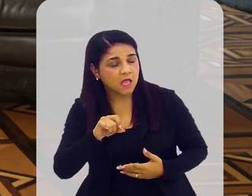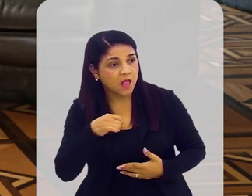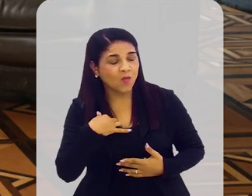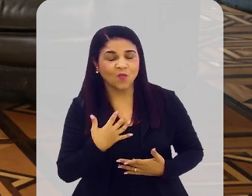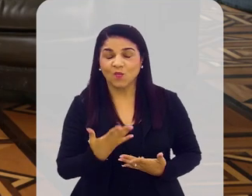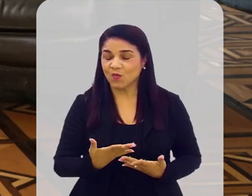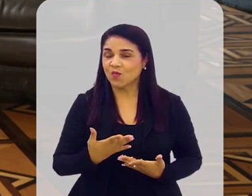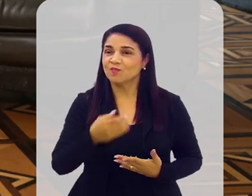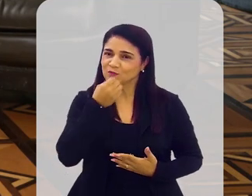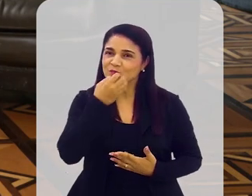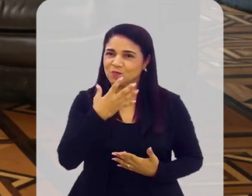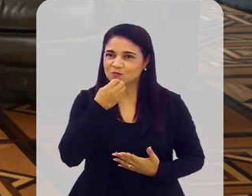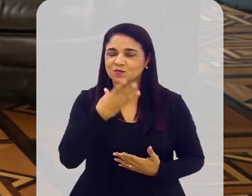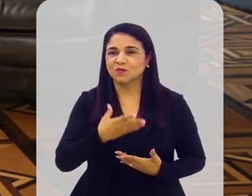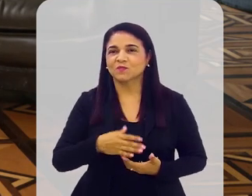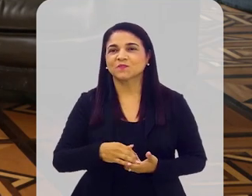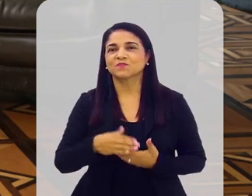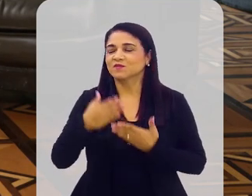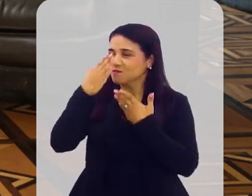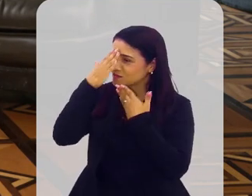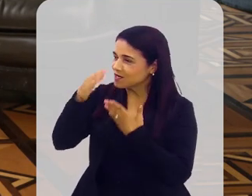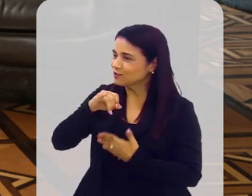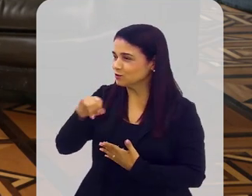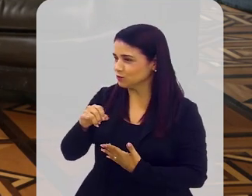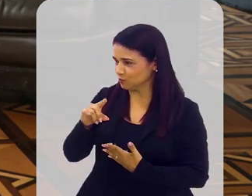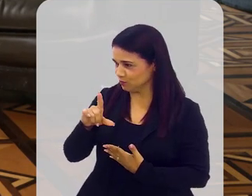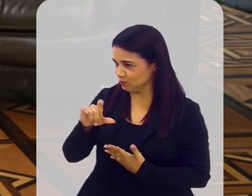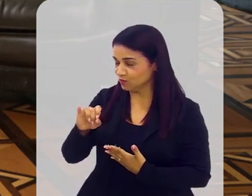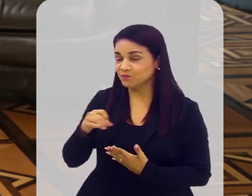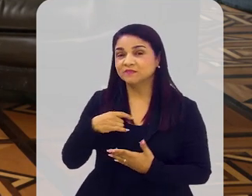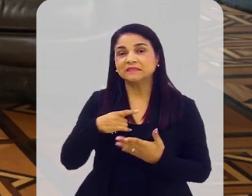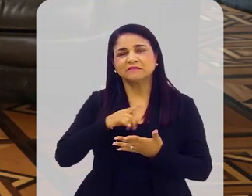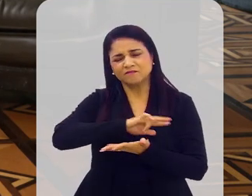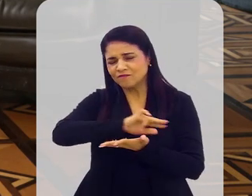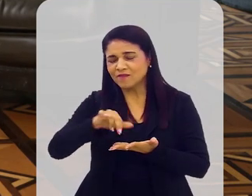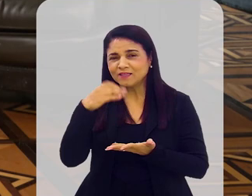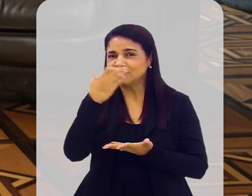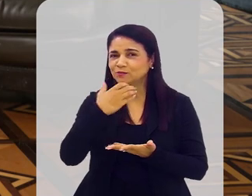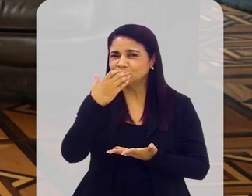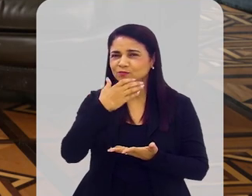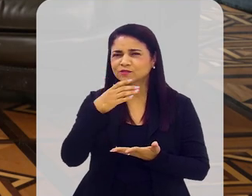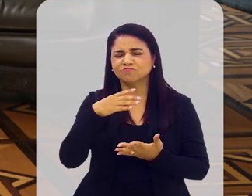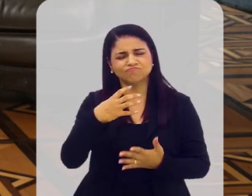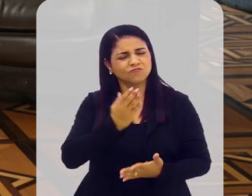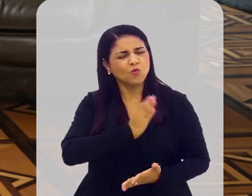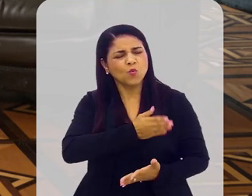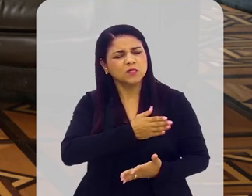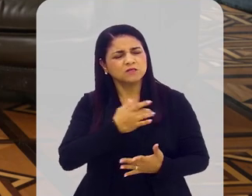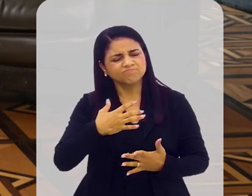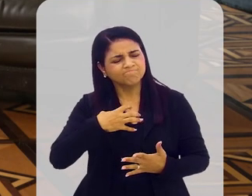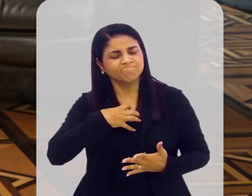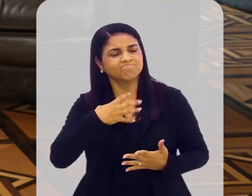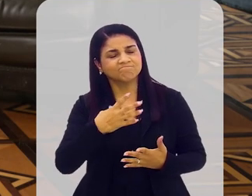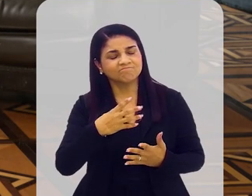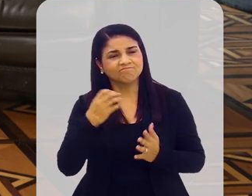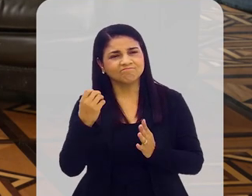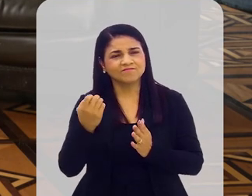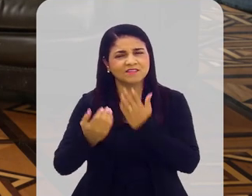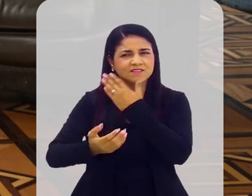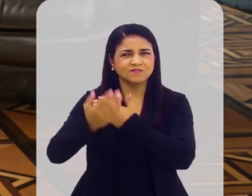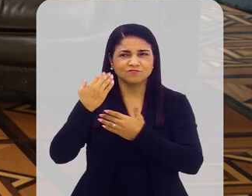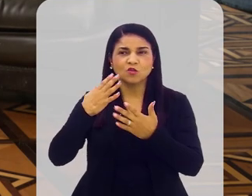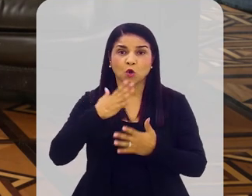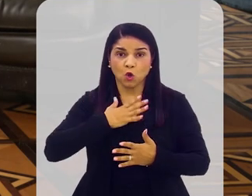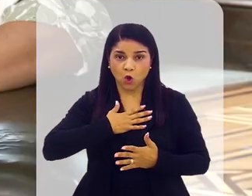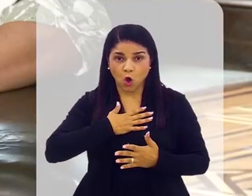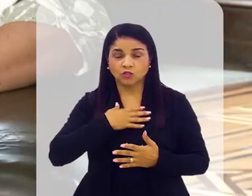estou lembrando, é o Marcelo. Coisa doida, coisa doida. Obrigado, Júlio. Ai, tem tanta canção, vamos lá. Uma do seu coração, pode ser uma do seu coração. Uma das